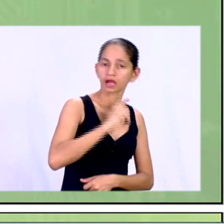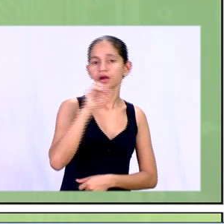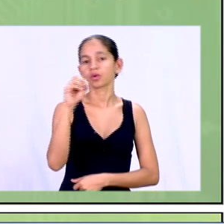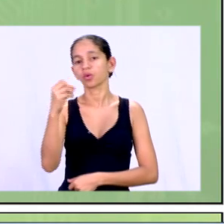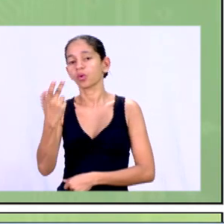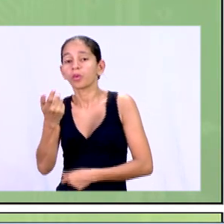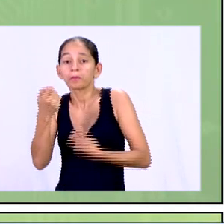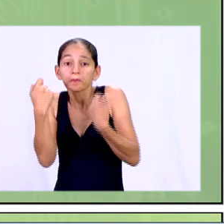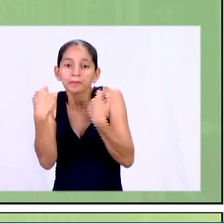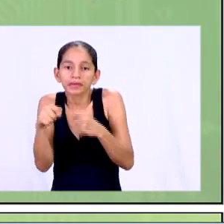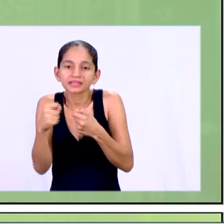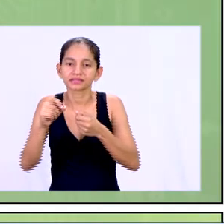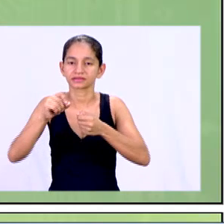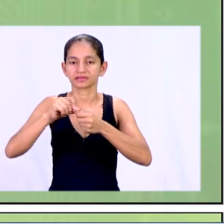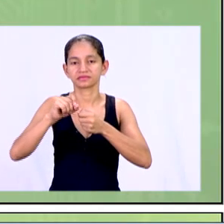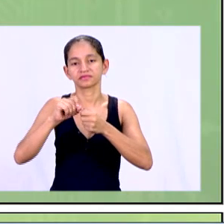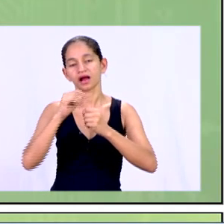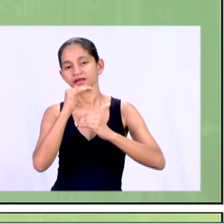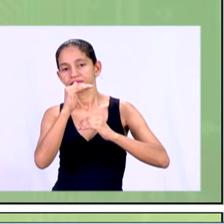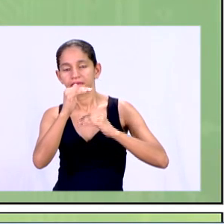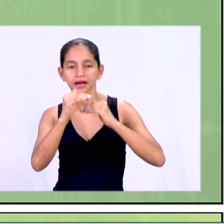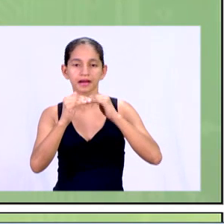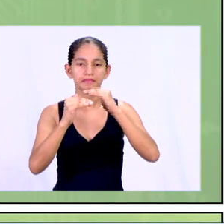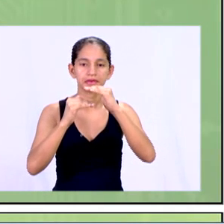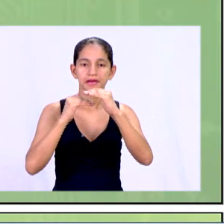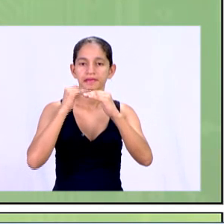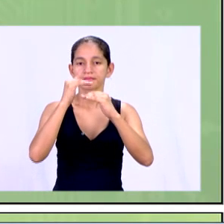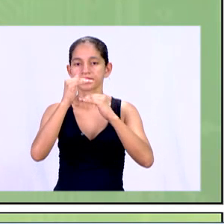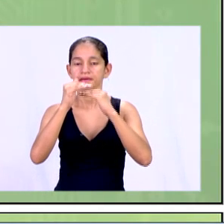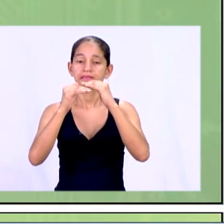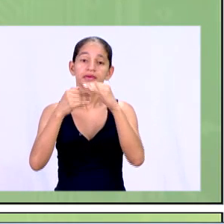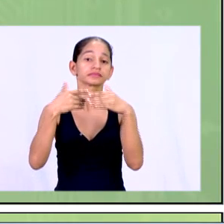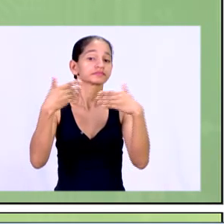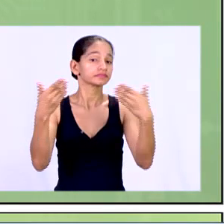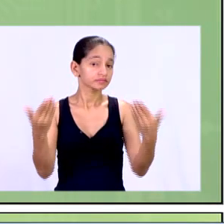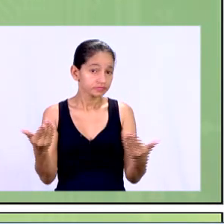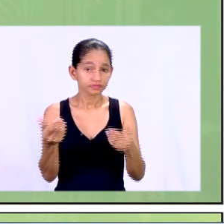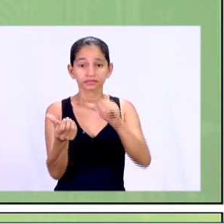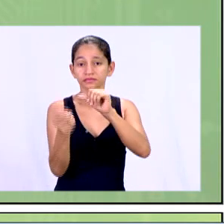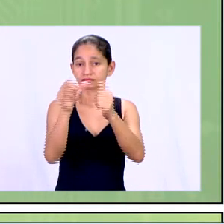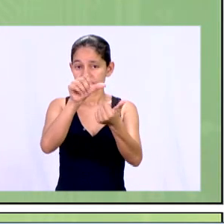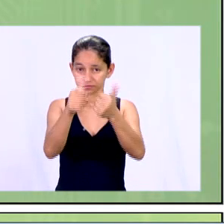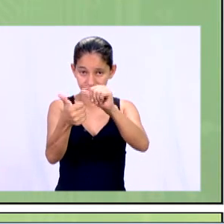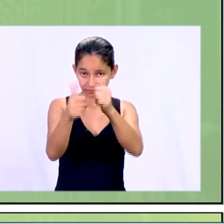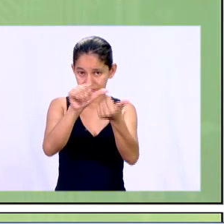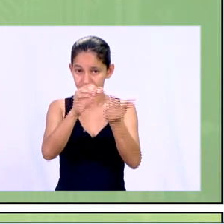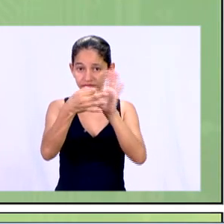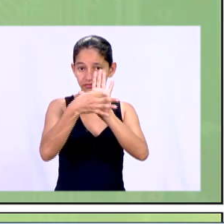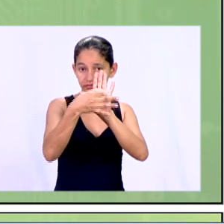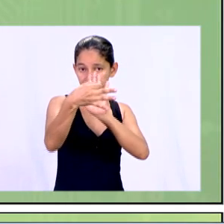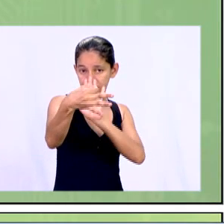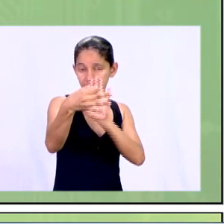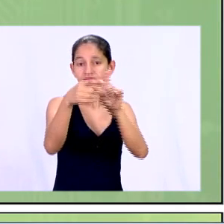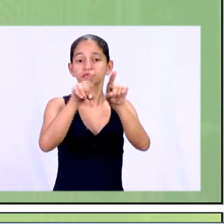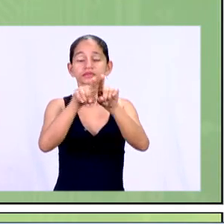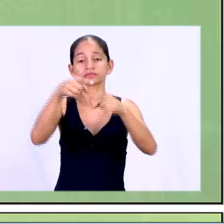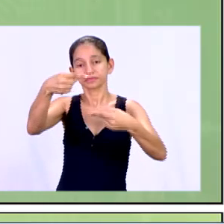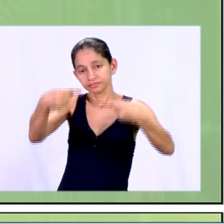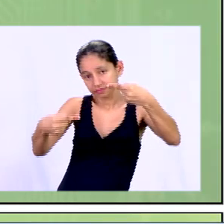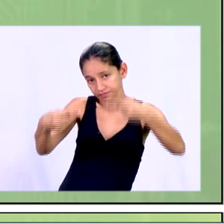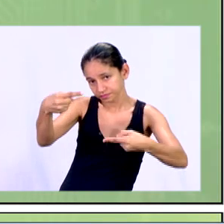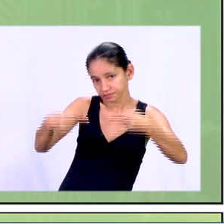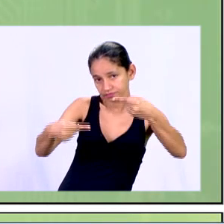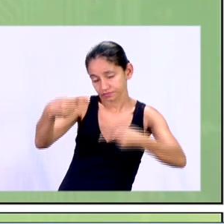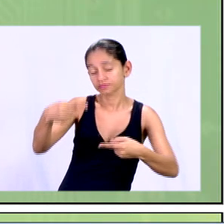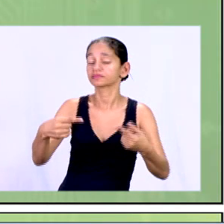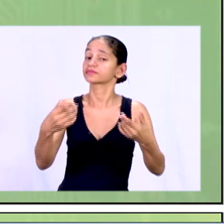deve construir, né, de democraticamente analisar, discutir. Por isso que a